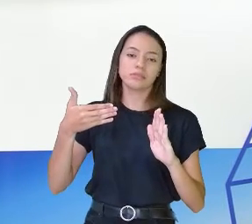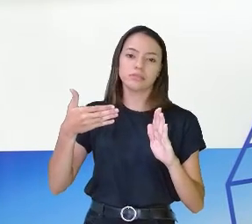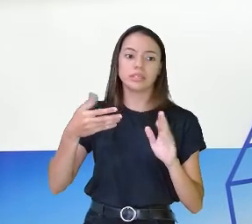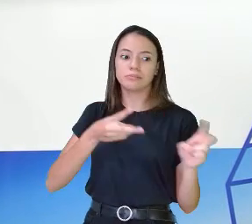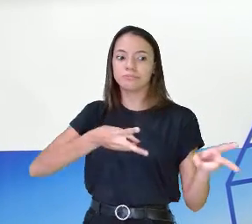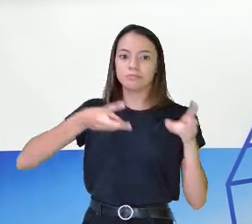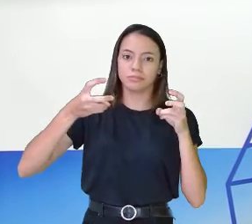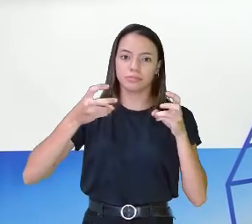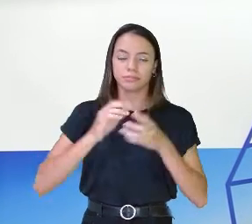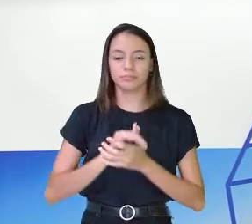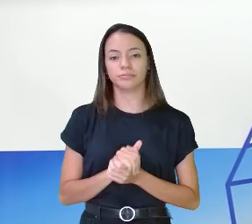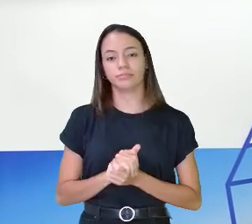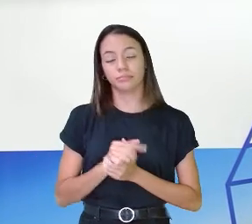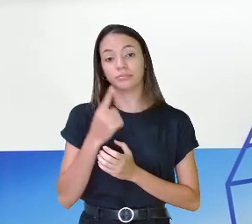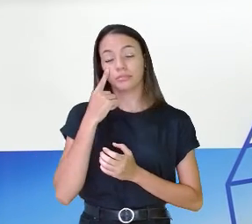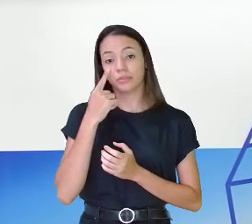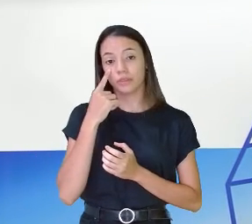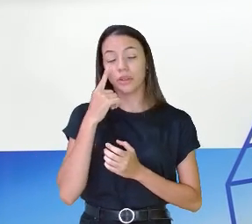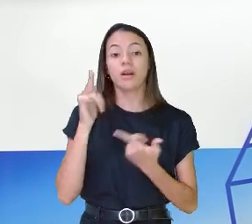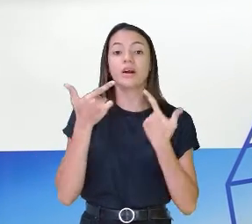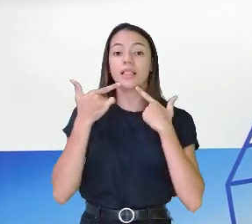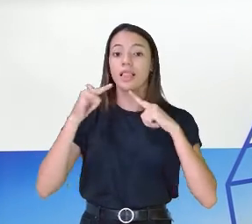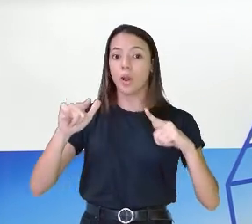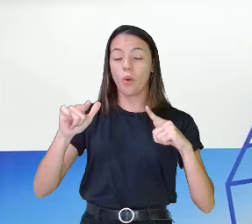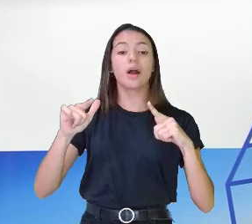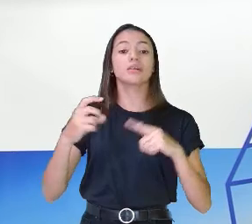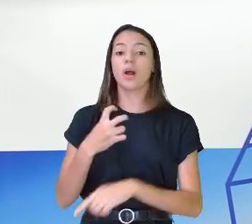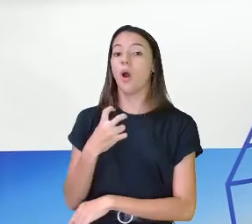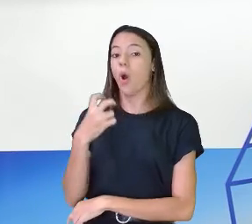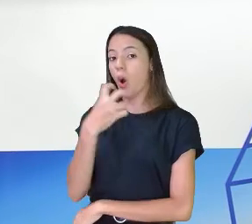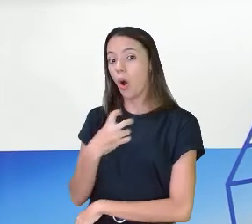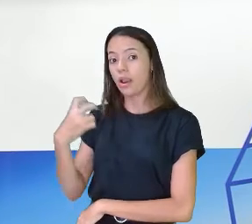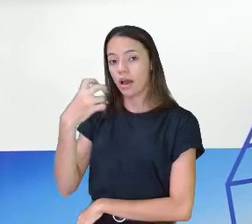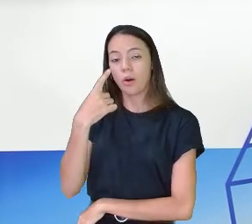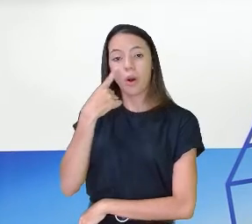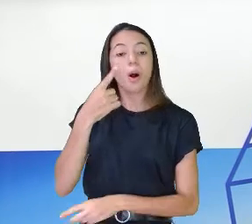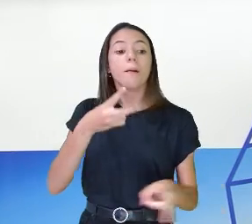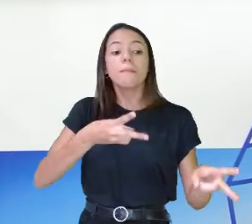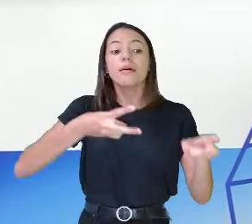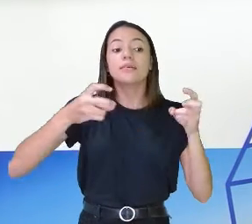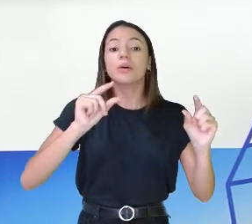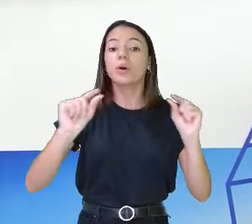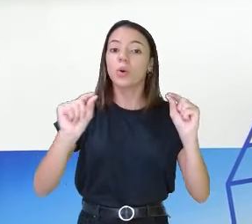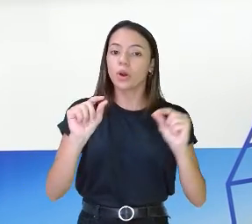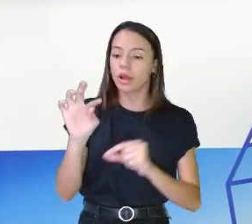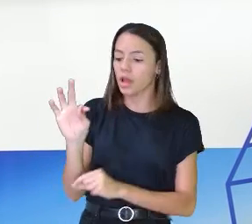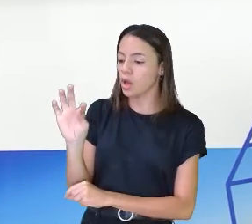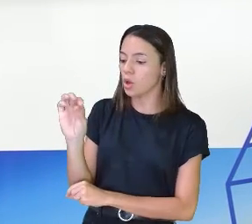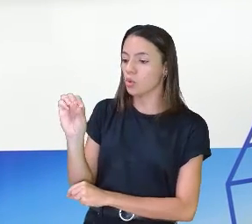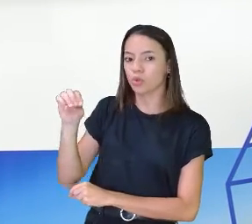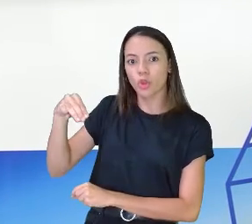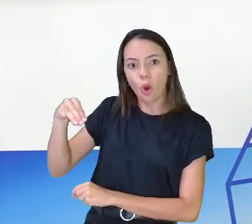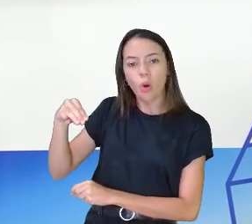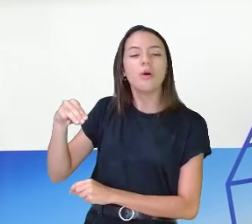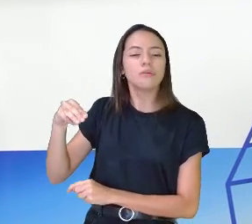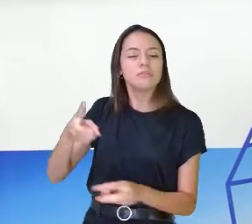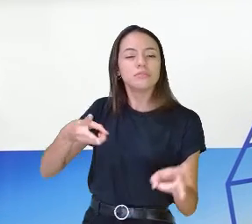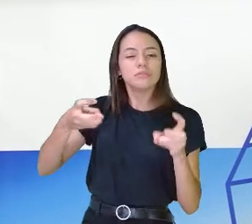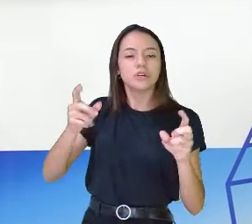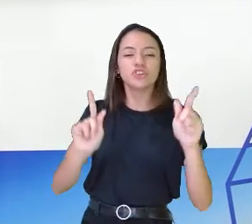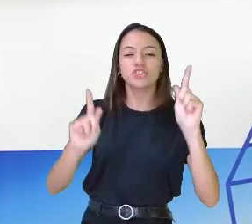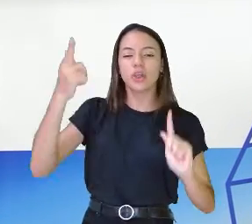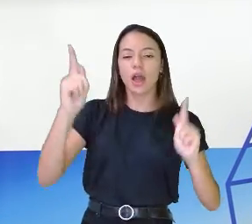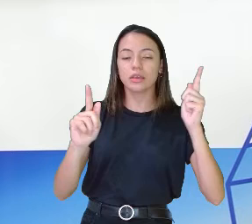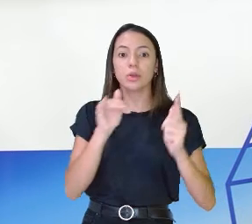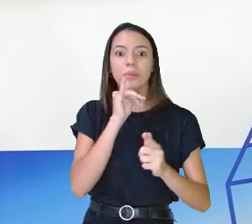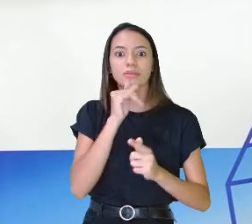os gestos do enunciador, por isso que eu disse também, reparem no tom, né? No gesto, no tom. Quando eu digo, eu estou